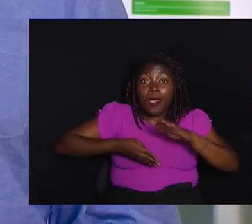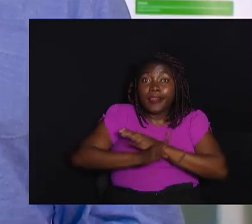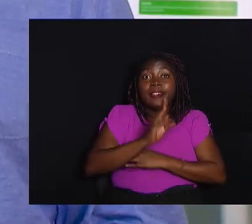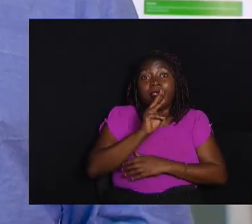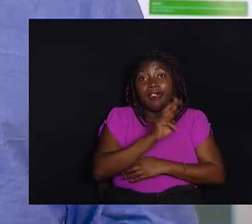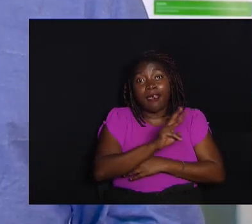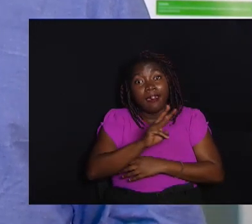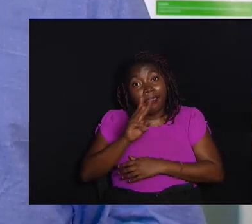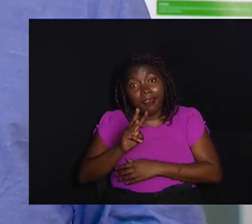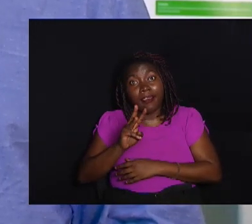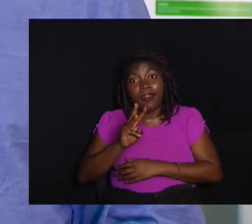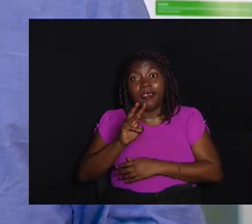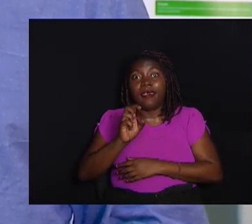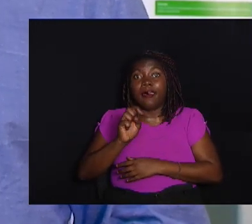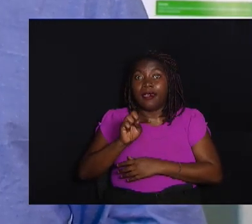site